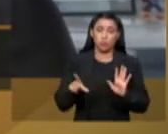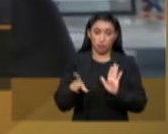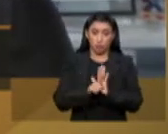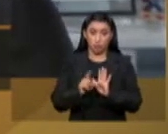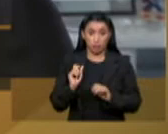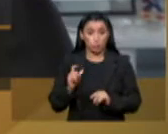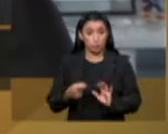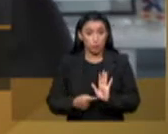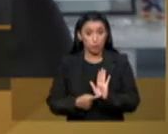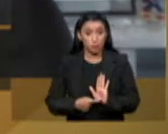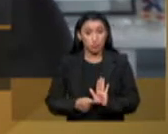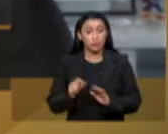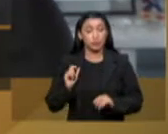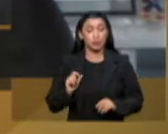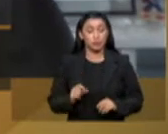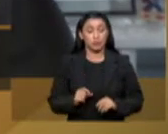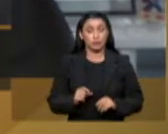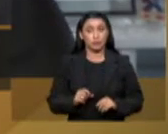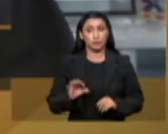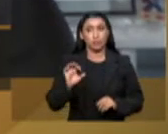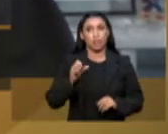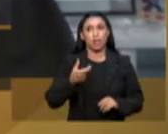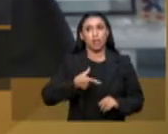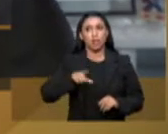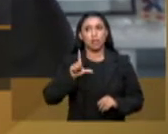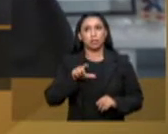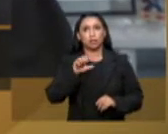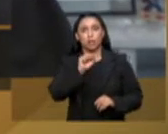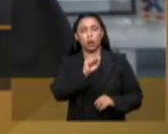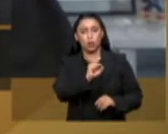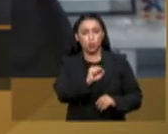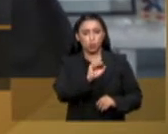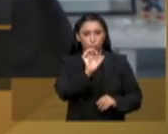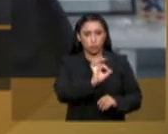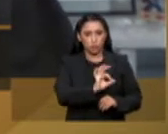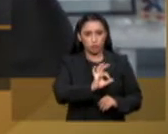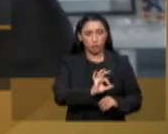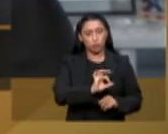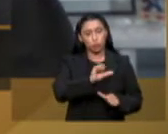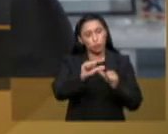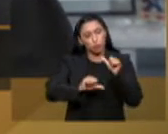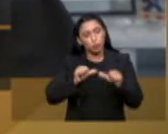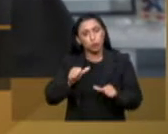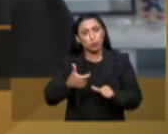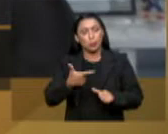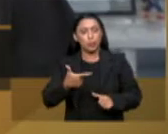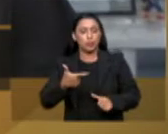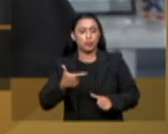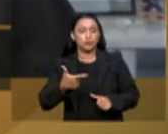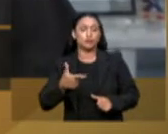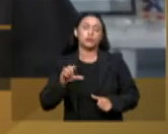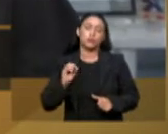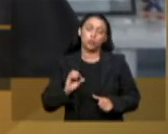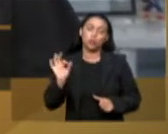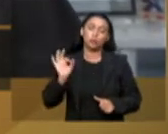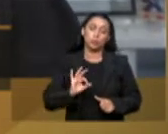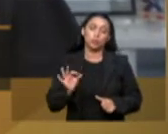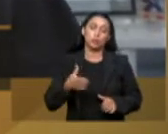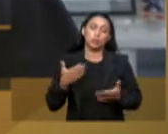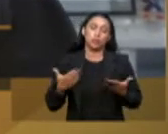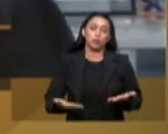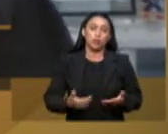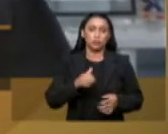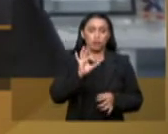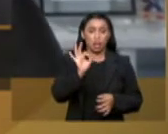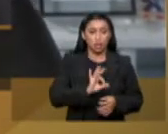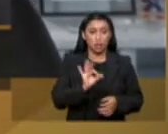que era de 8% e passou a ser para 21%. Somada a essa majoração expressiva de alíquota, foi